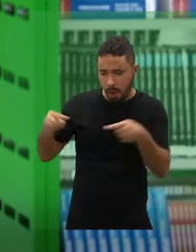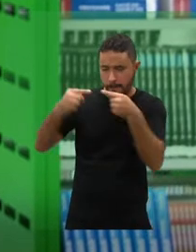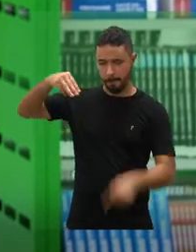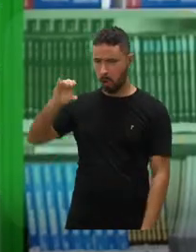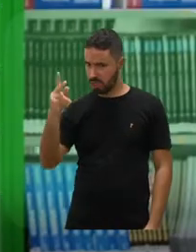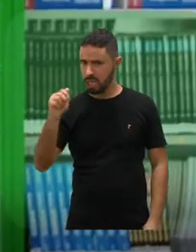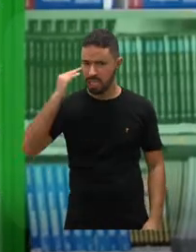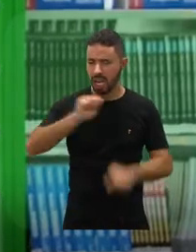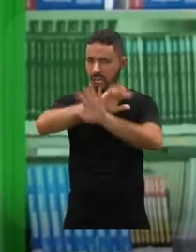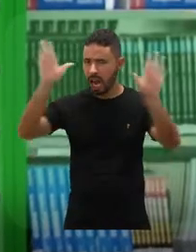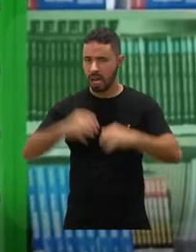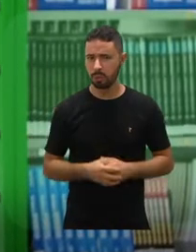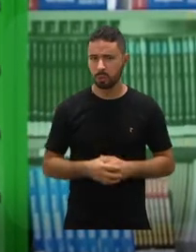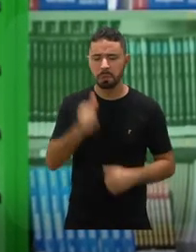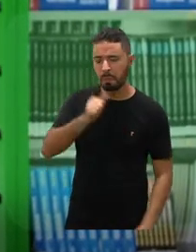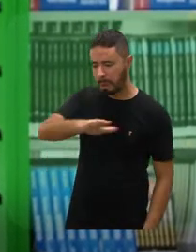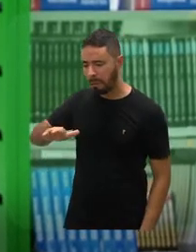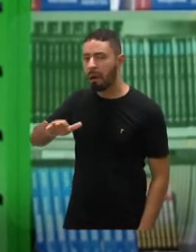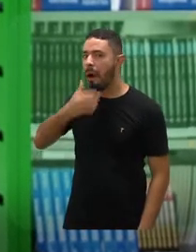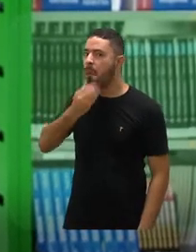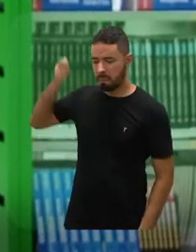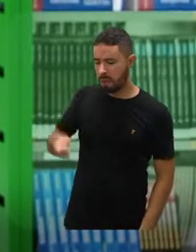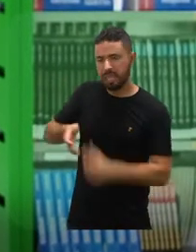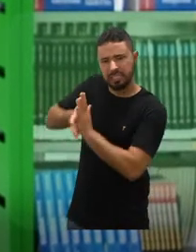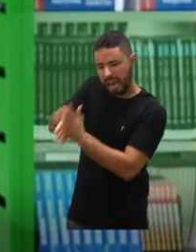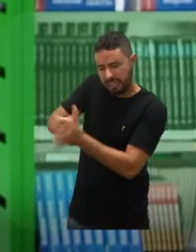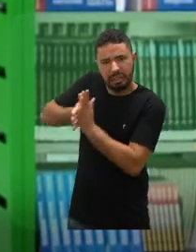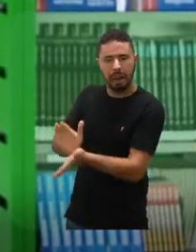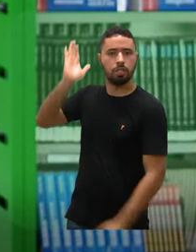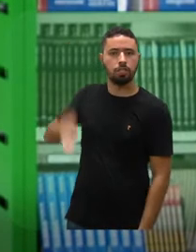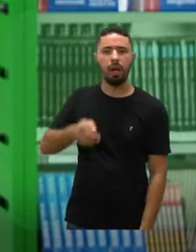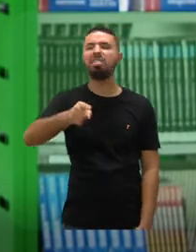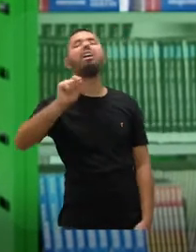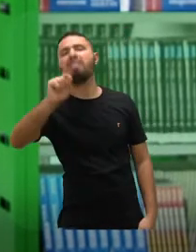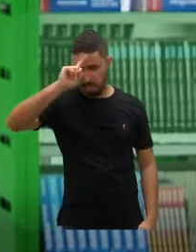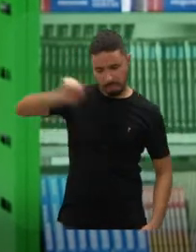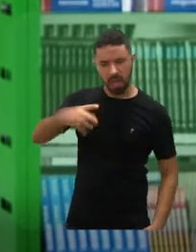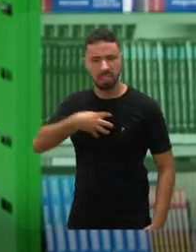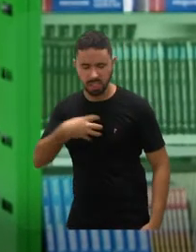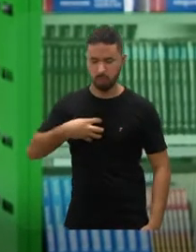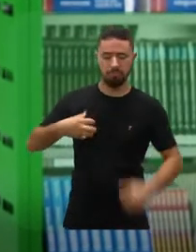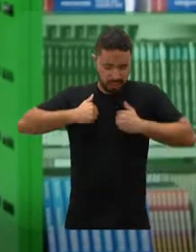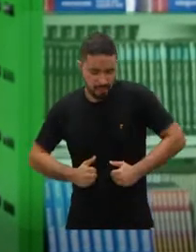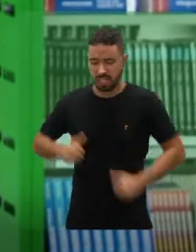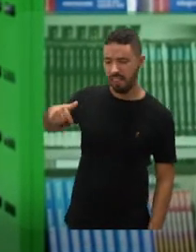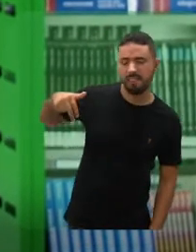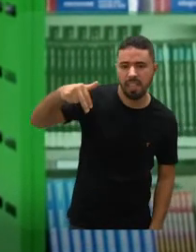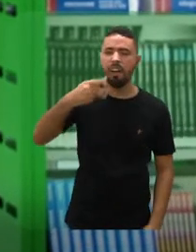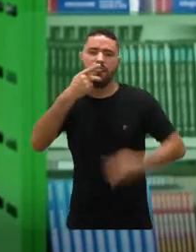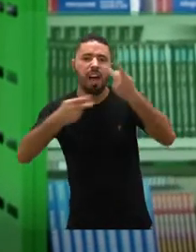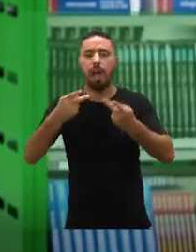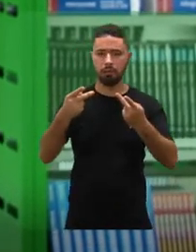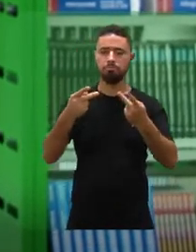mocinha, escutou? O machismo detona a mulher desde criancinha. Quem é tu pra dizer como eu devo vestir? Como eu devo falar, como eu devo importar e